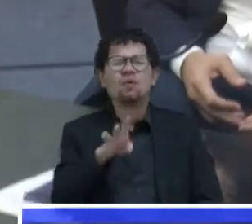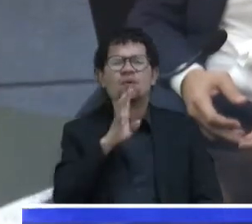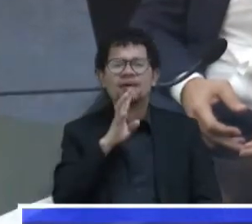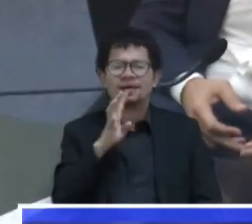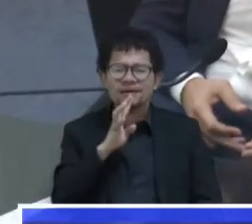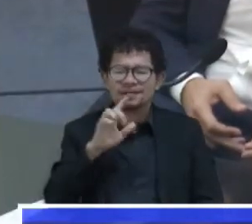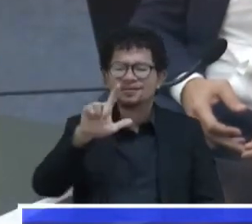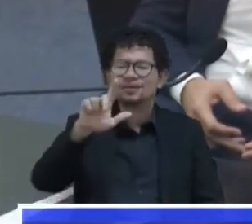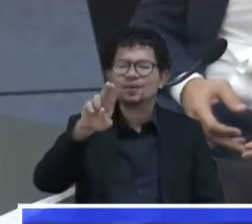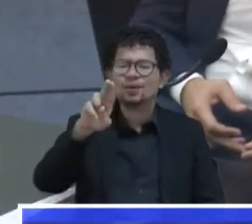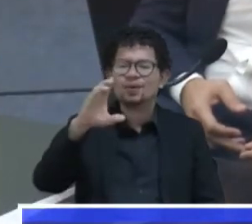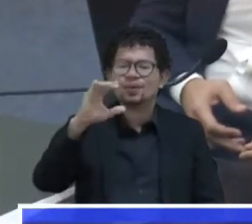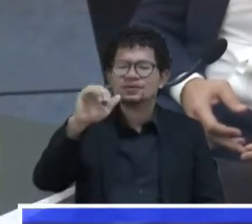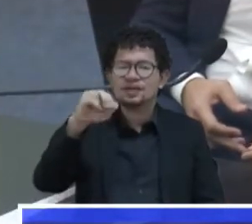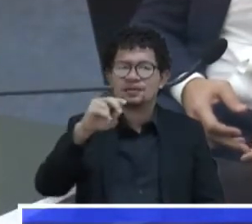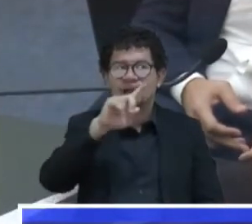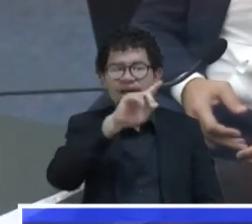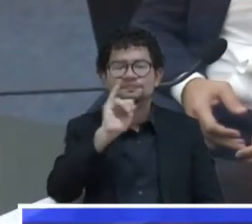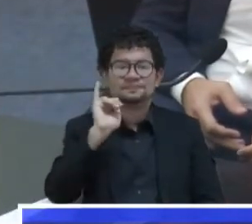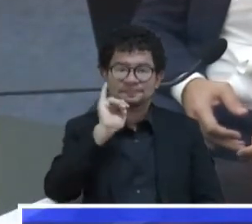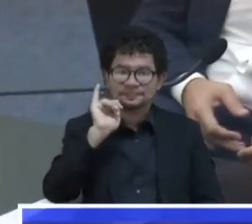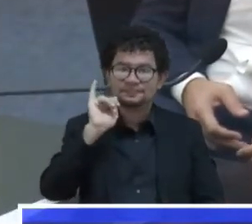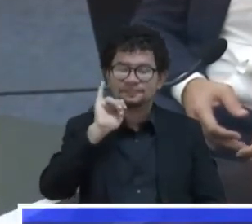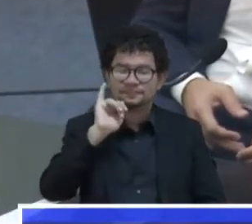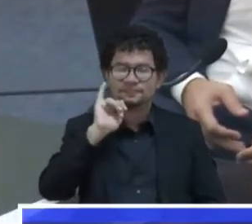de Arapiraca.